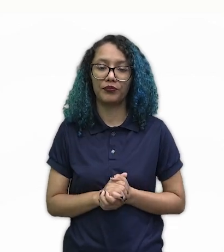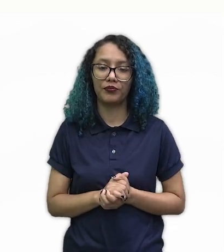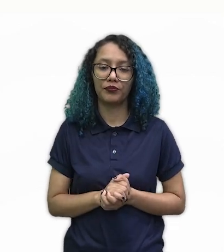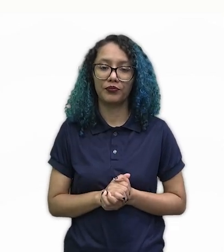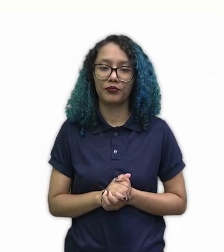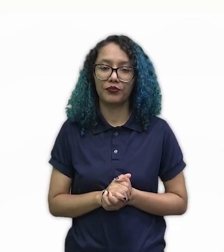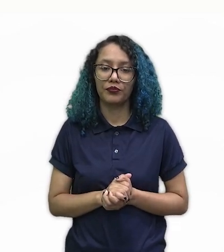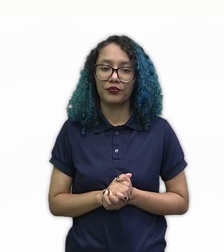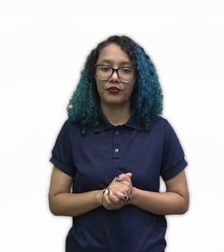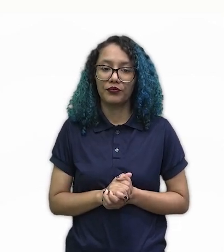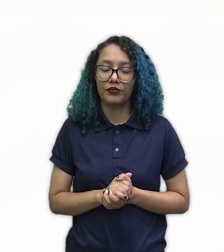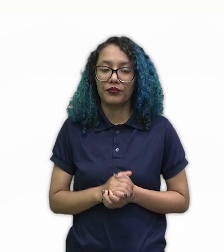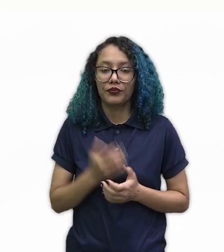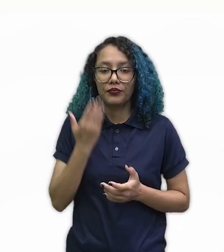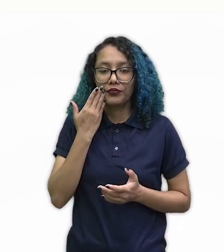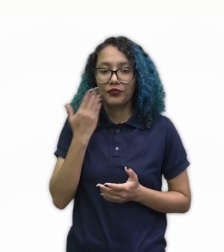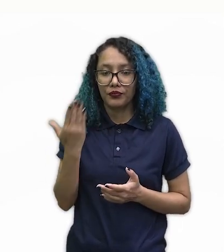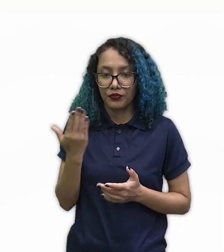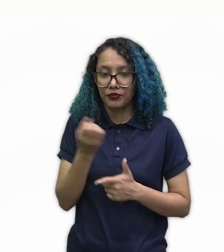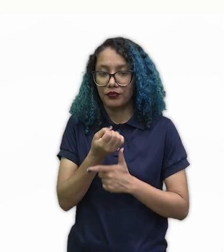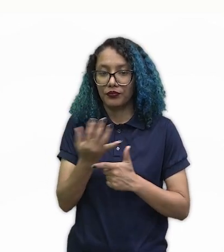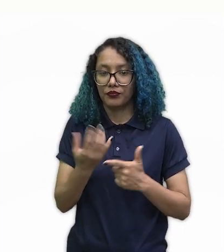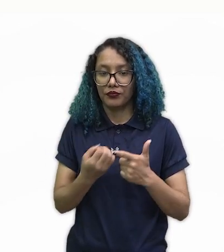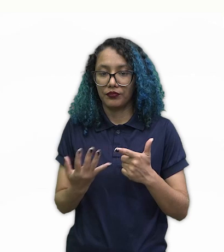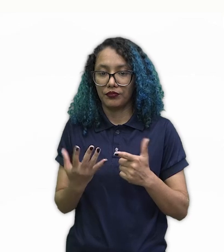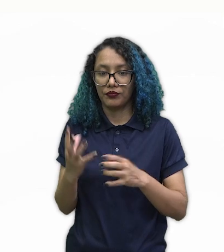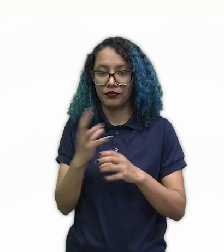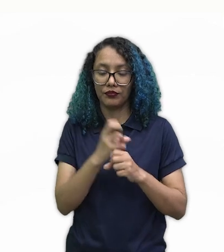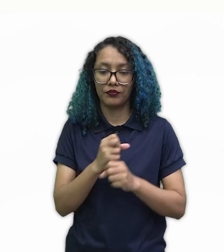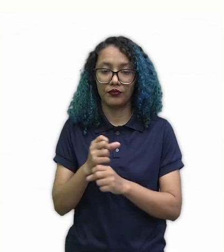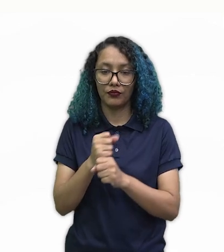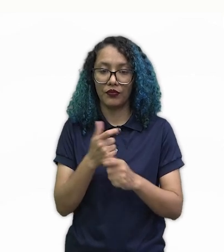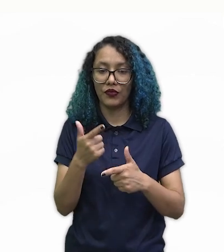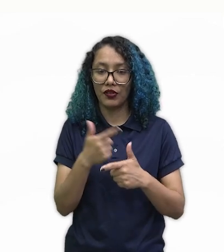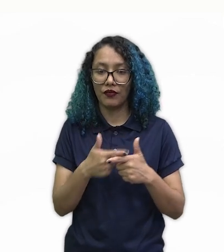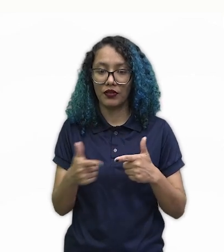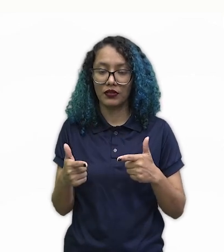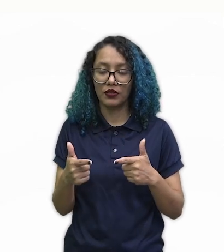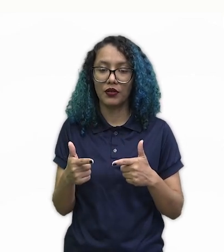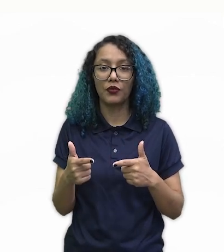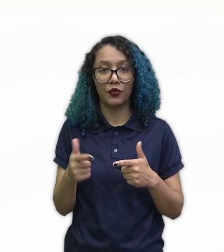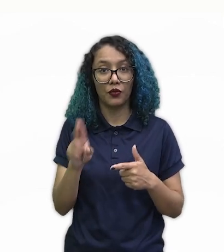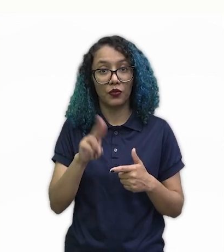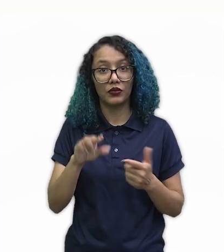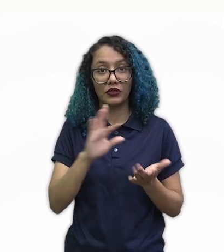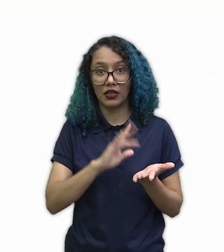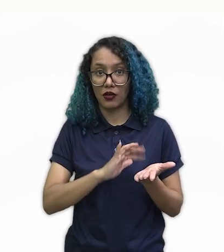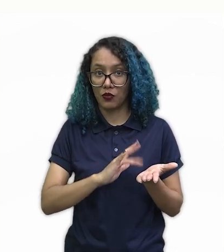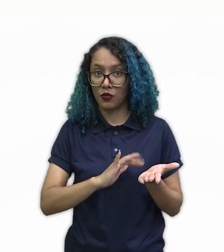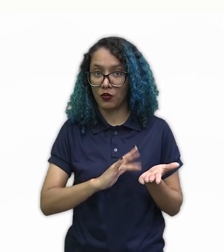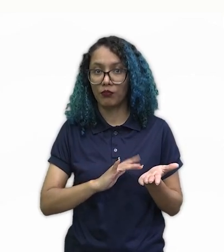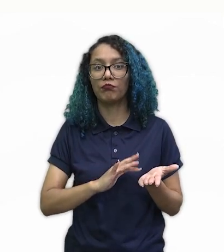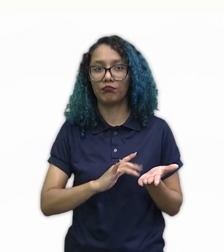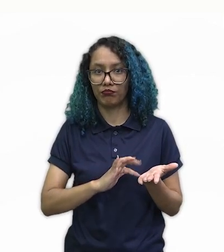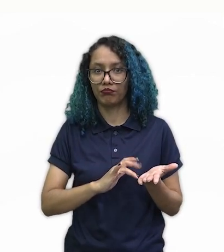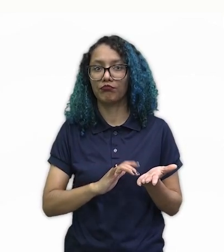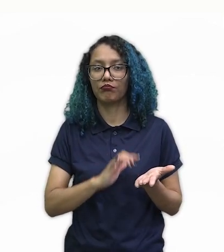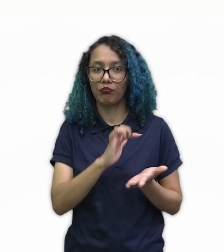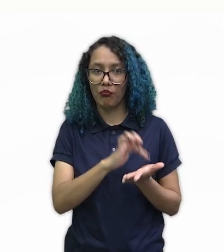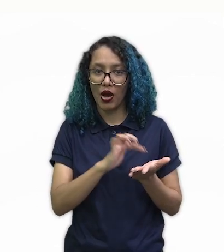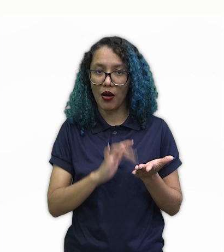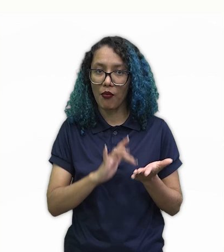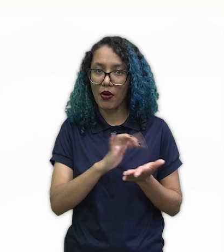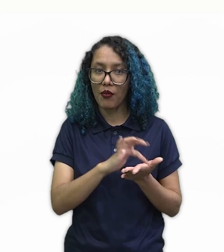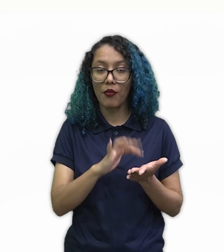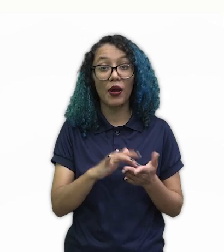aqui, então, esta fraçãozinha. E resolvendo essa divisão, utilizando a calculadora, você deve